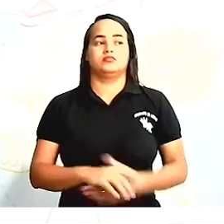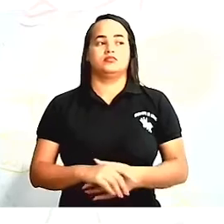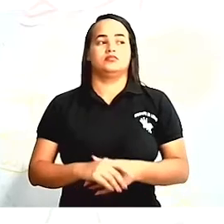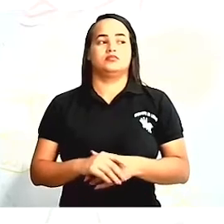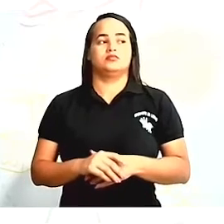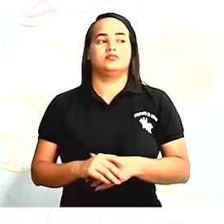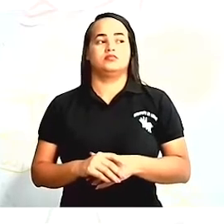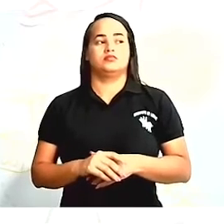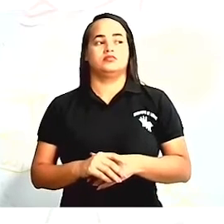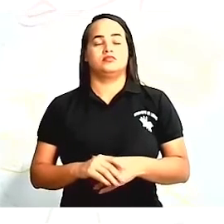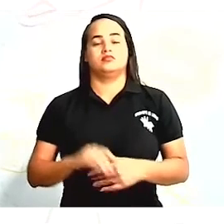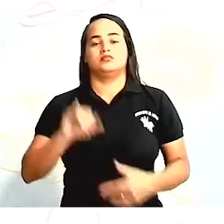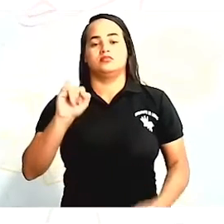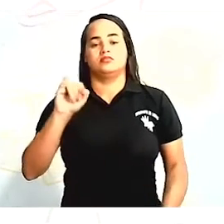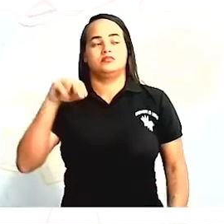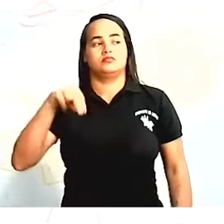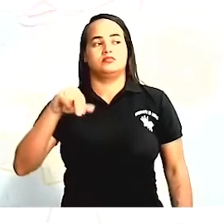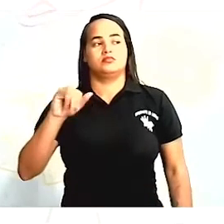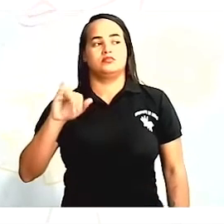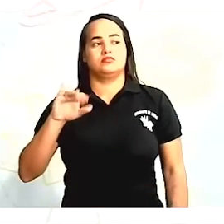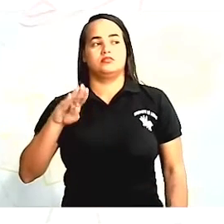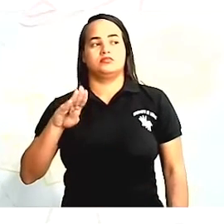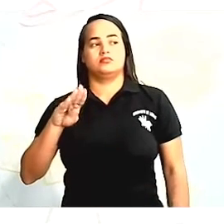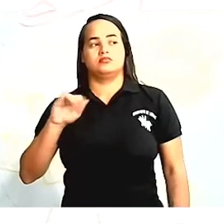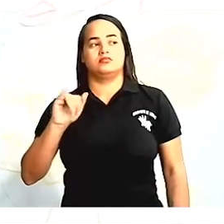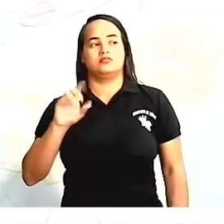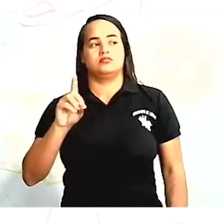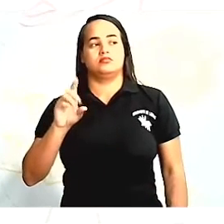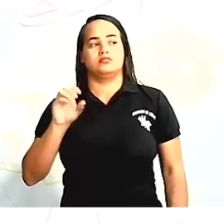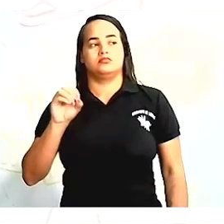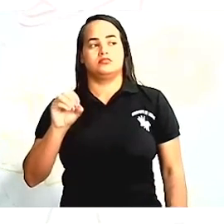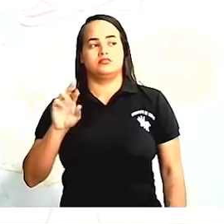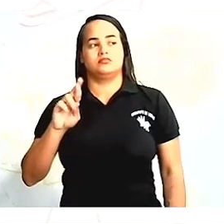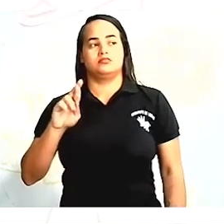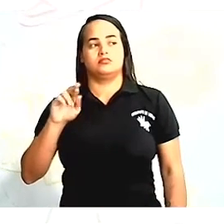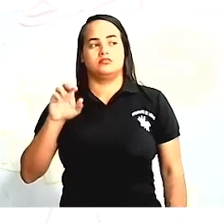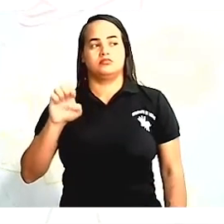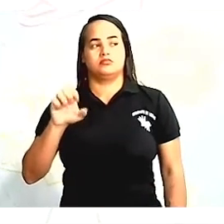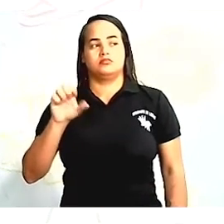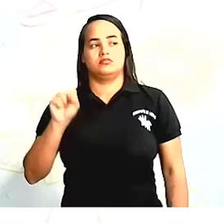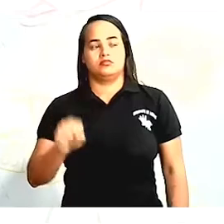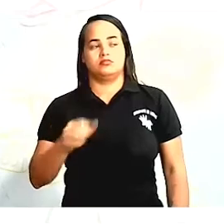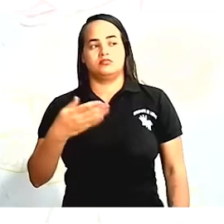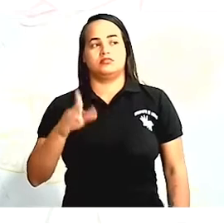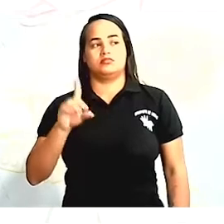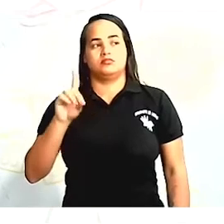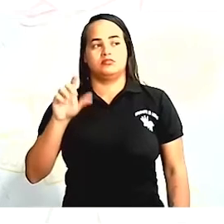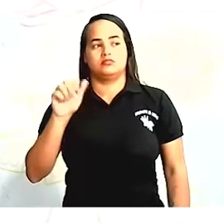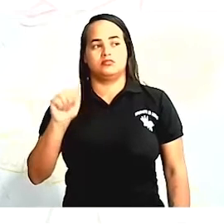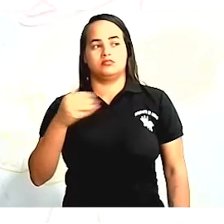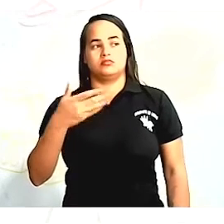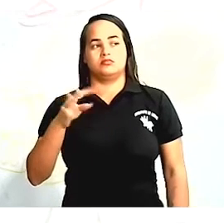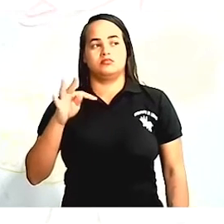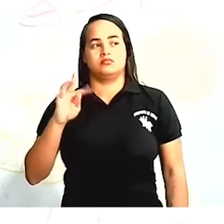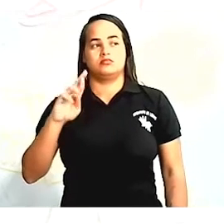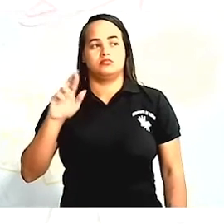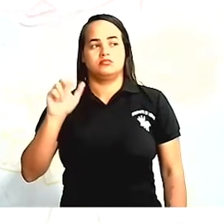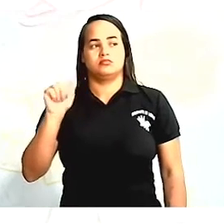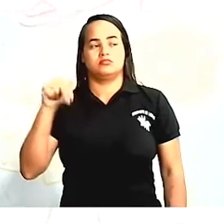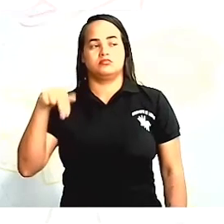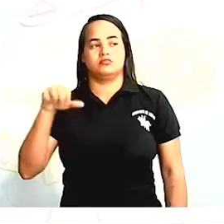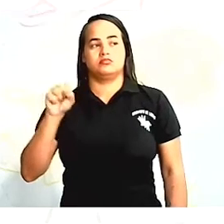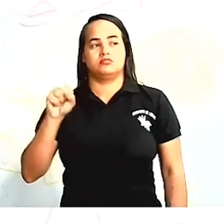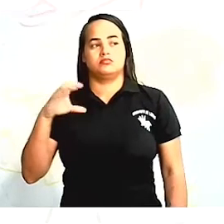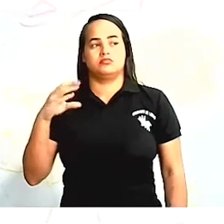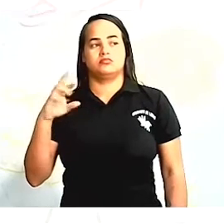da transcriptase reversa não nucleosídeos, ou seja, sem a presença de nucleosídeos. Como é que vai acontecer? Ela